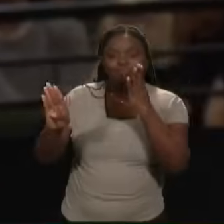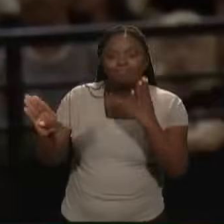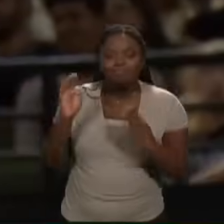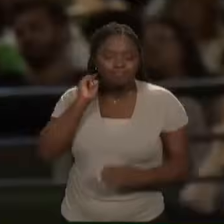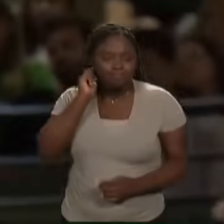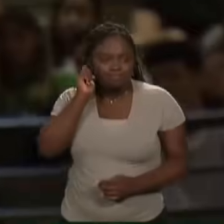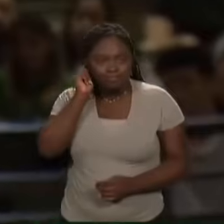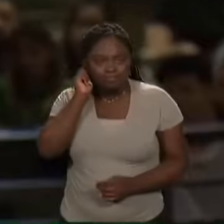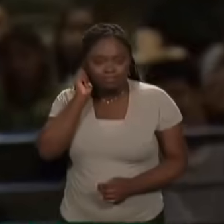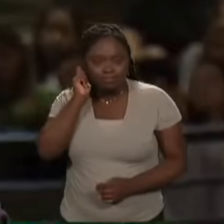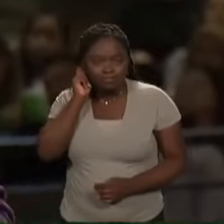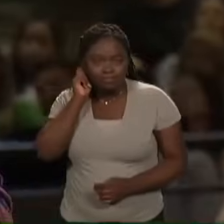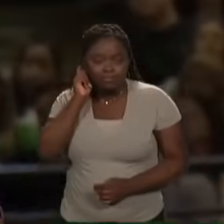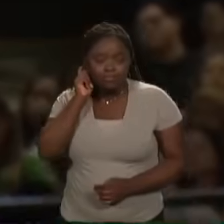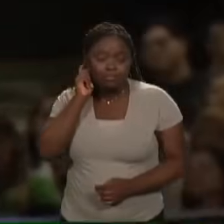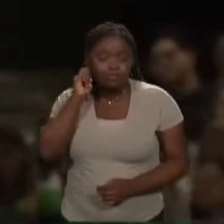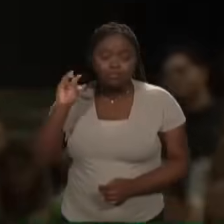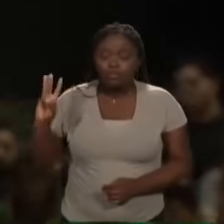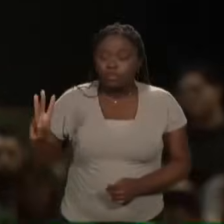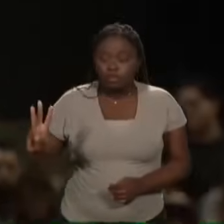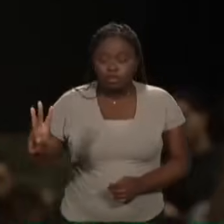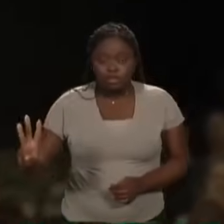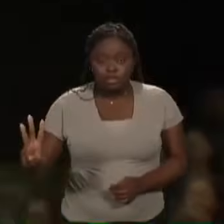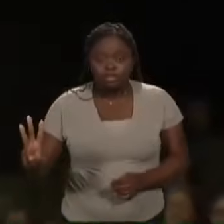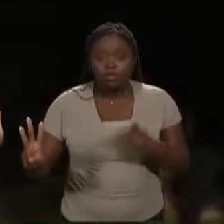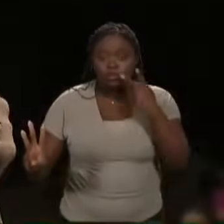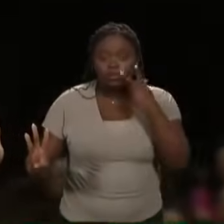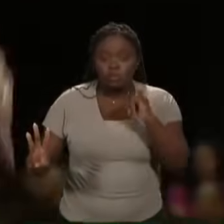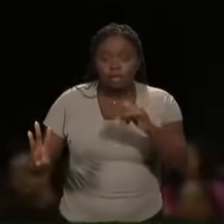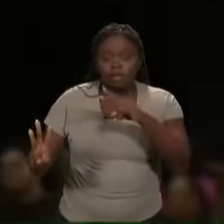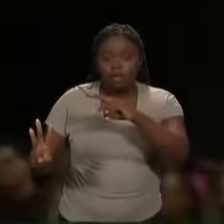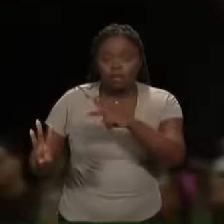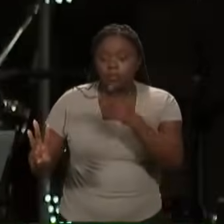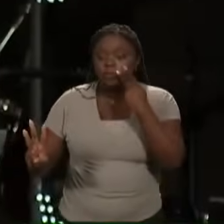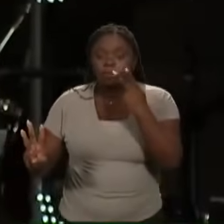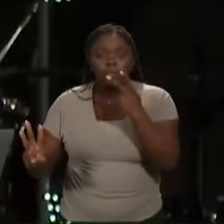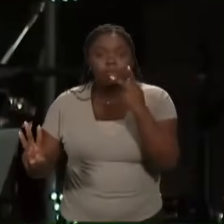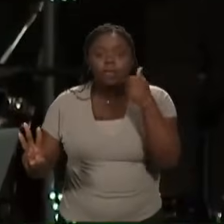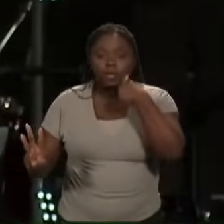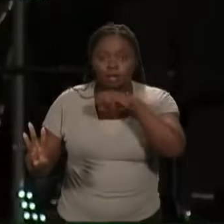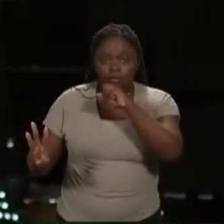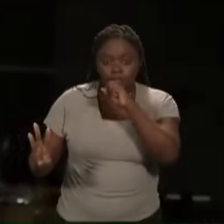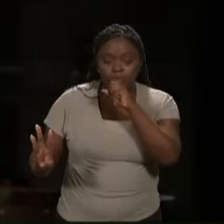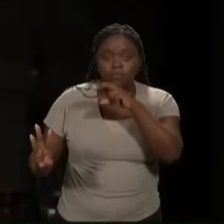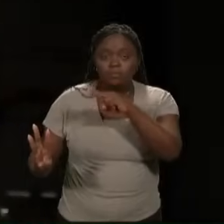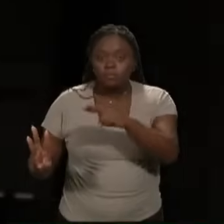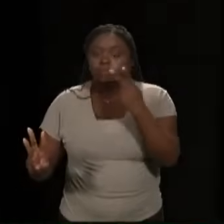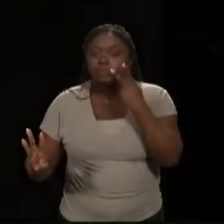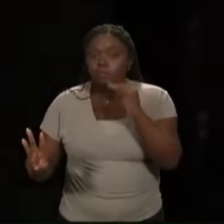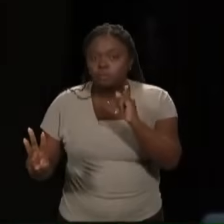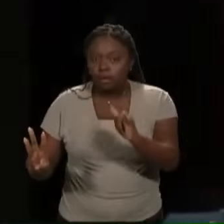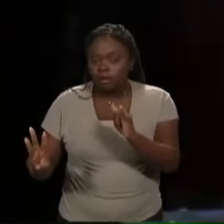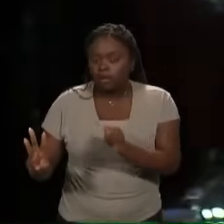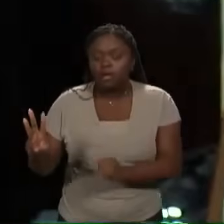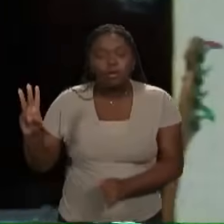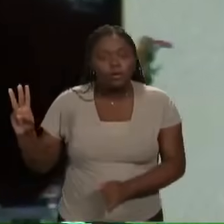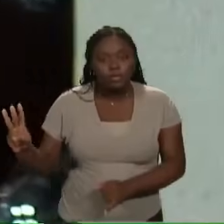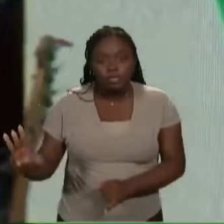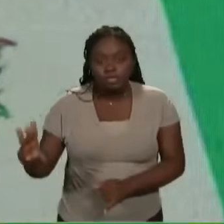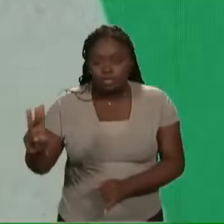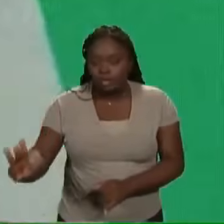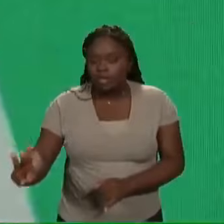com a Corrie, com a irmã Betsy e com o pai? Mandaram para o campo de concentração. Os três holandeses, eles não eram judeus, eles